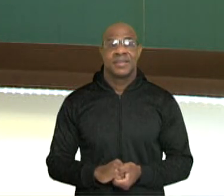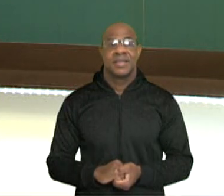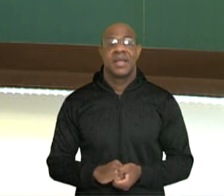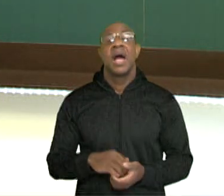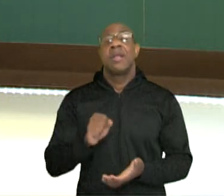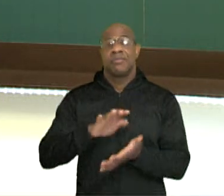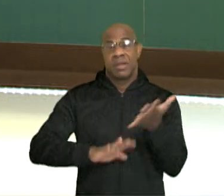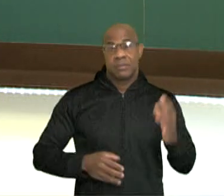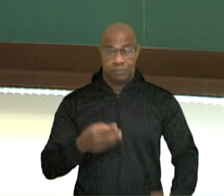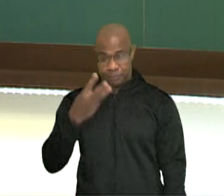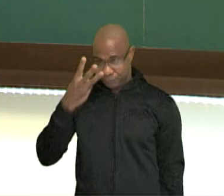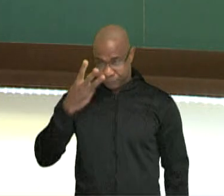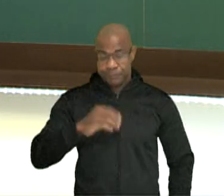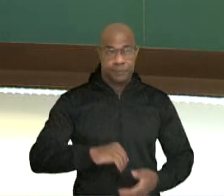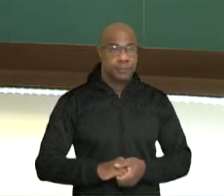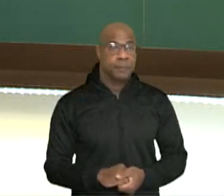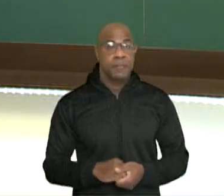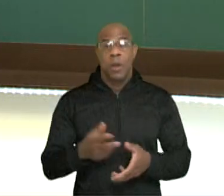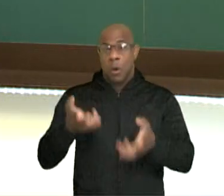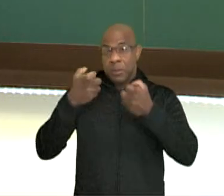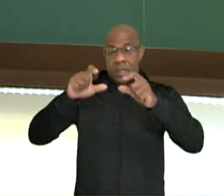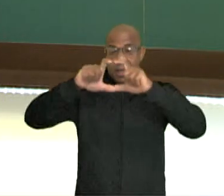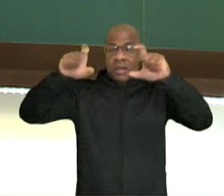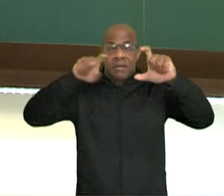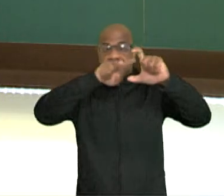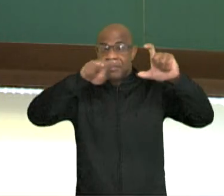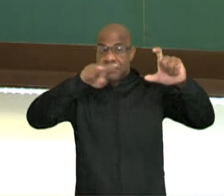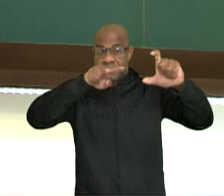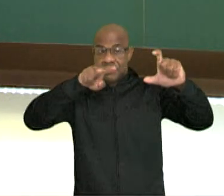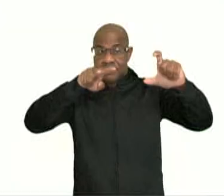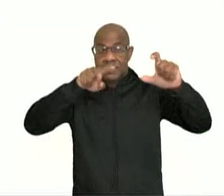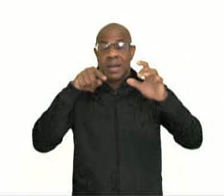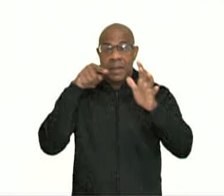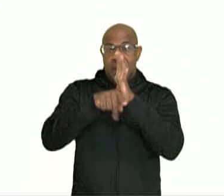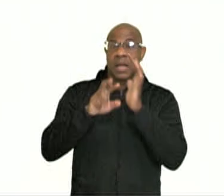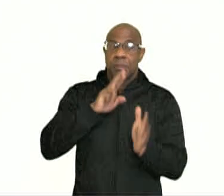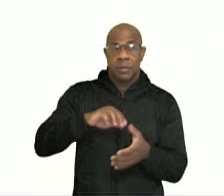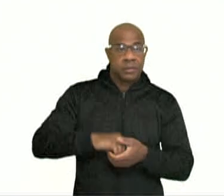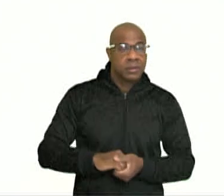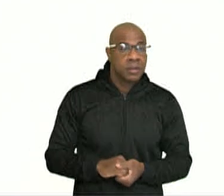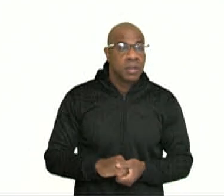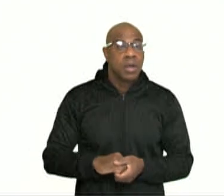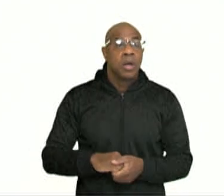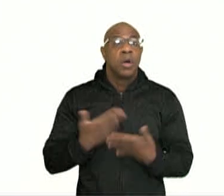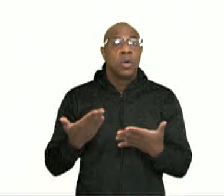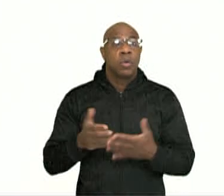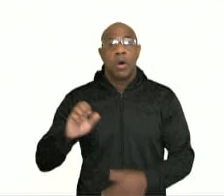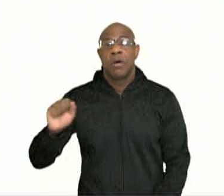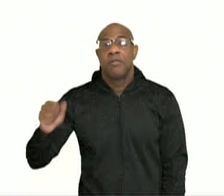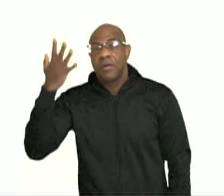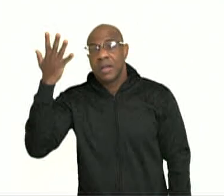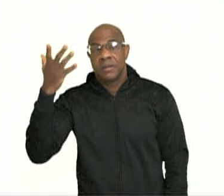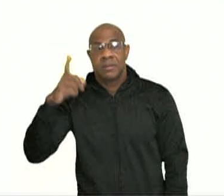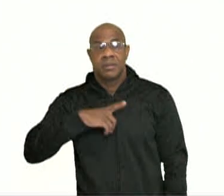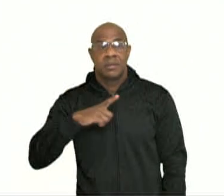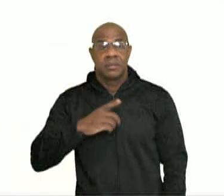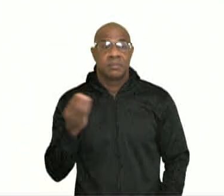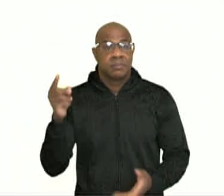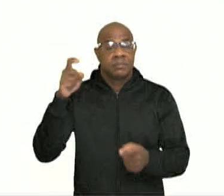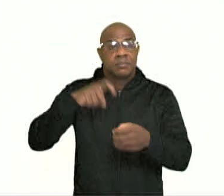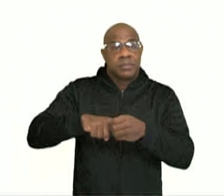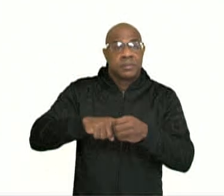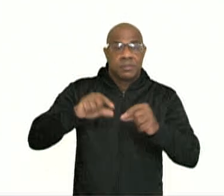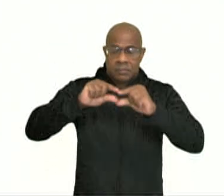Chegamos à nossa atividade número 3. Observe então aqui o nosso trecho e responda: qual fato é retomado pela expressão